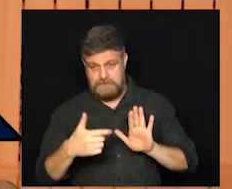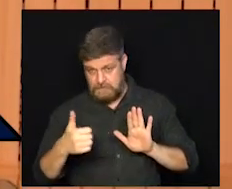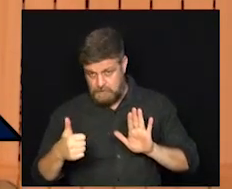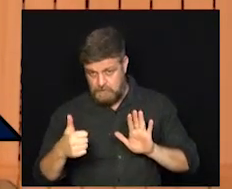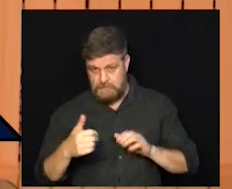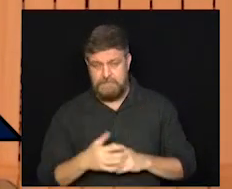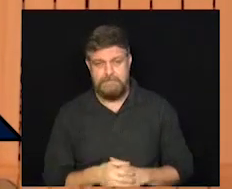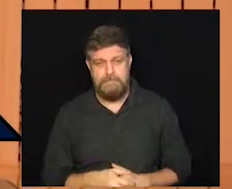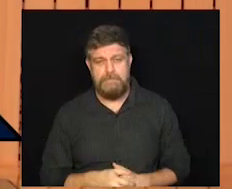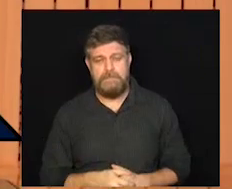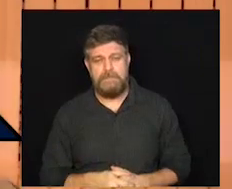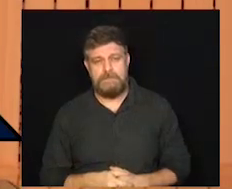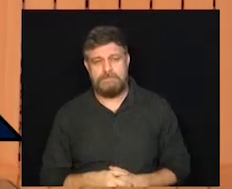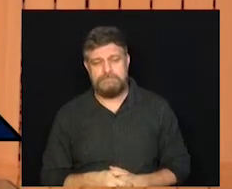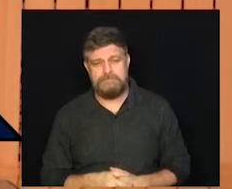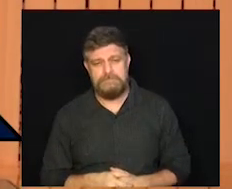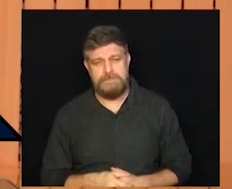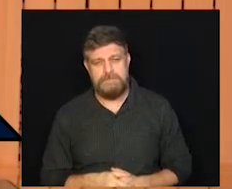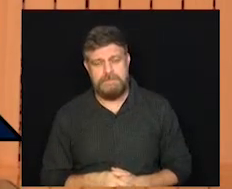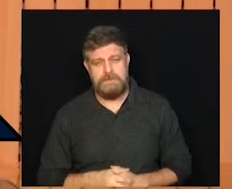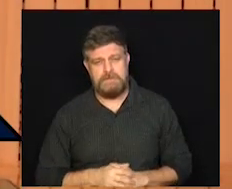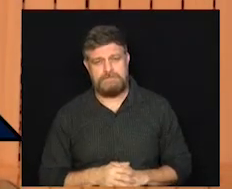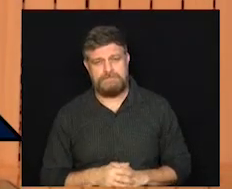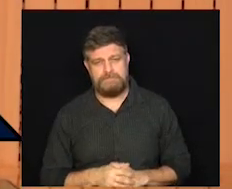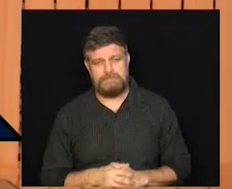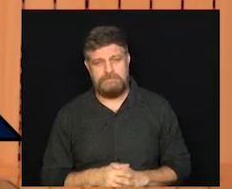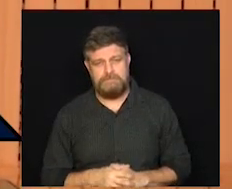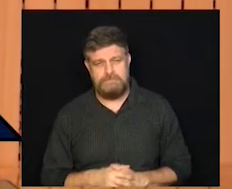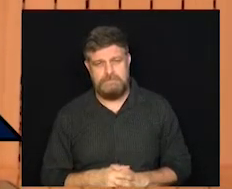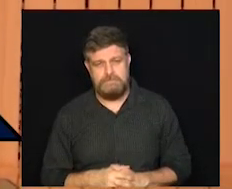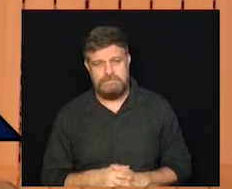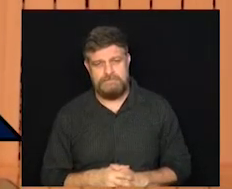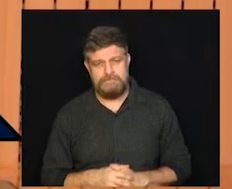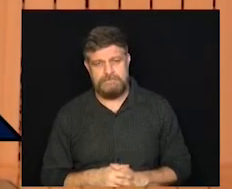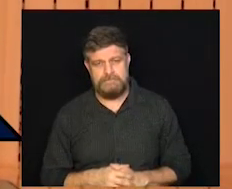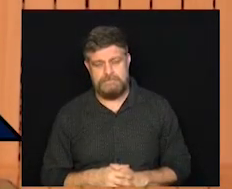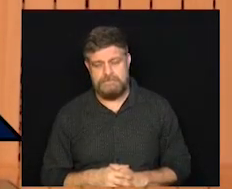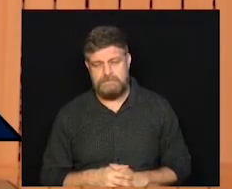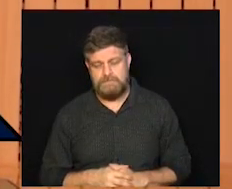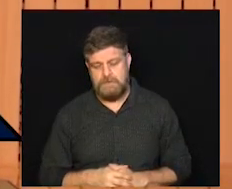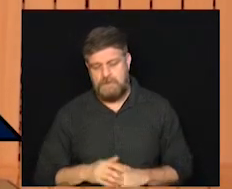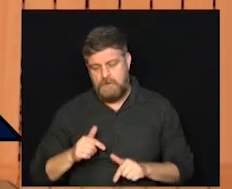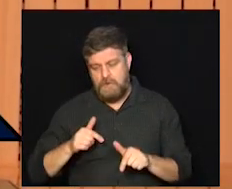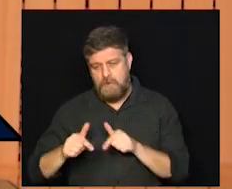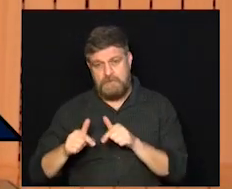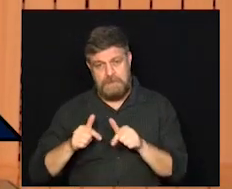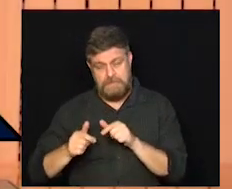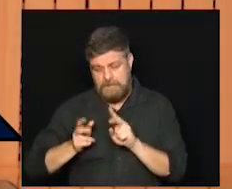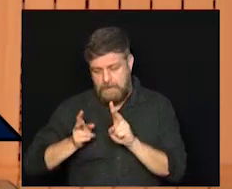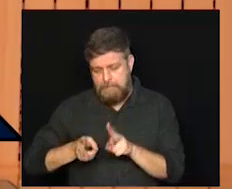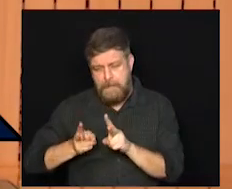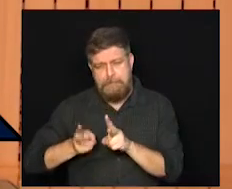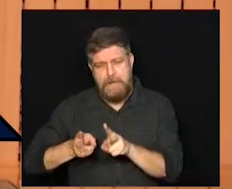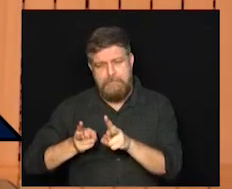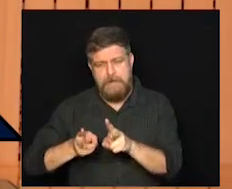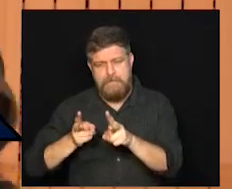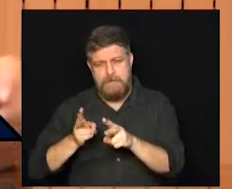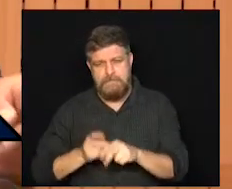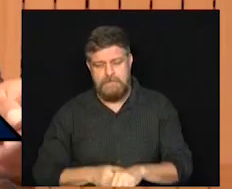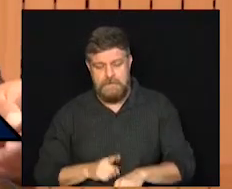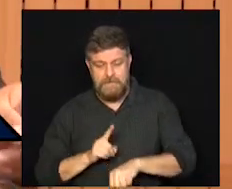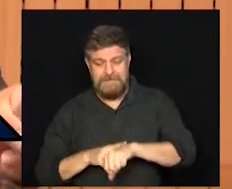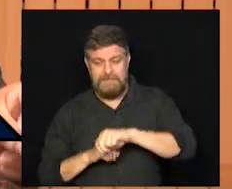233-546, né? E ela deve continuar com seus trabalhos por 90